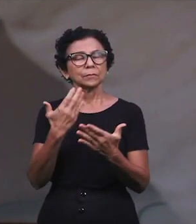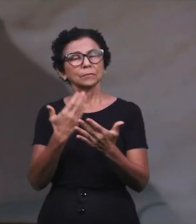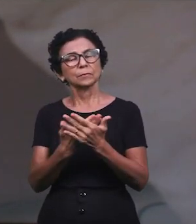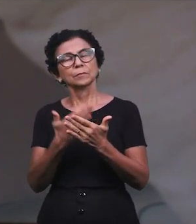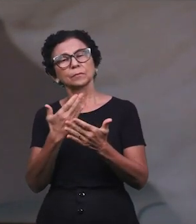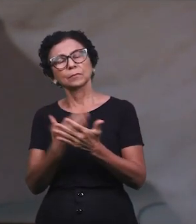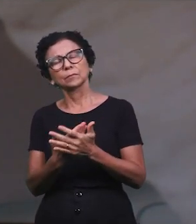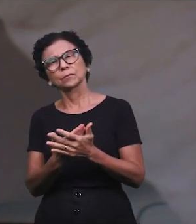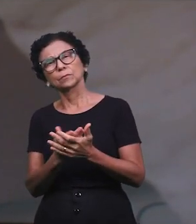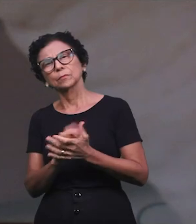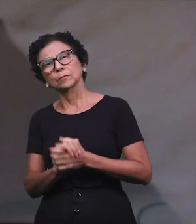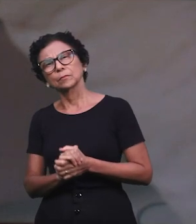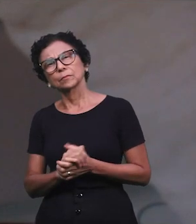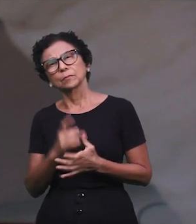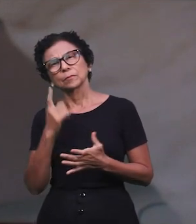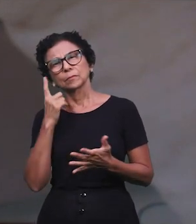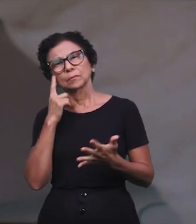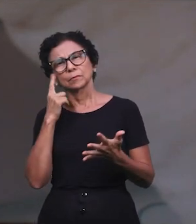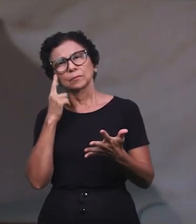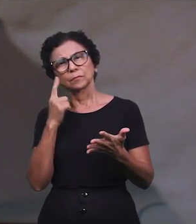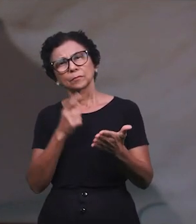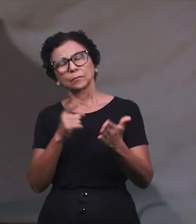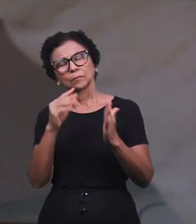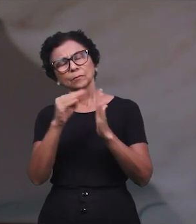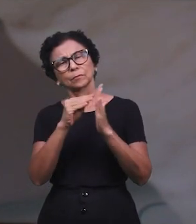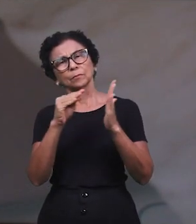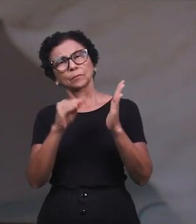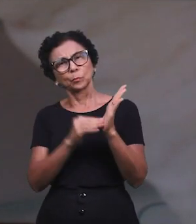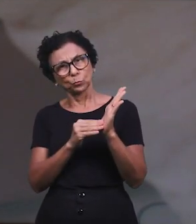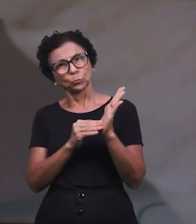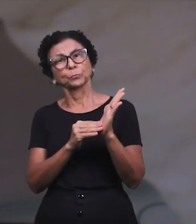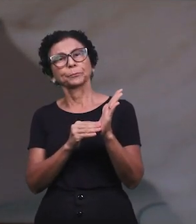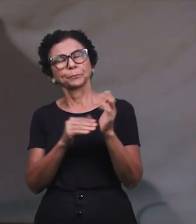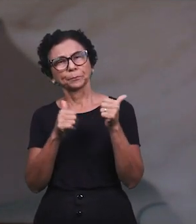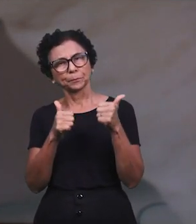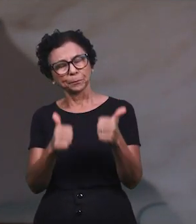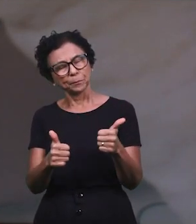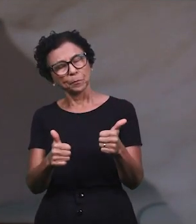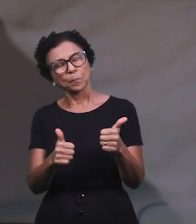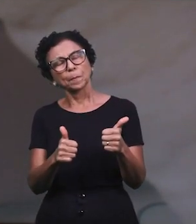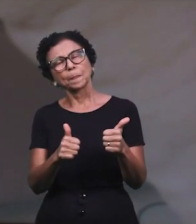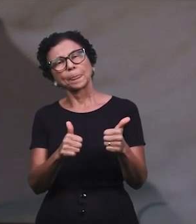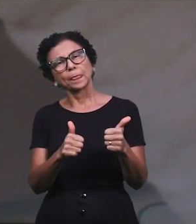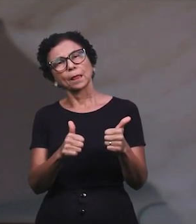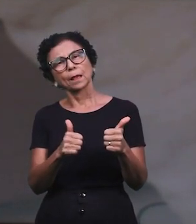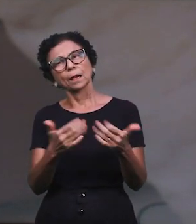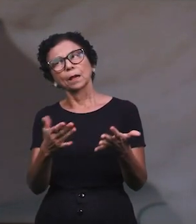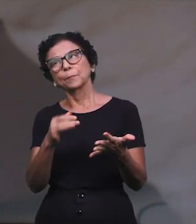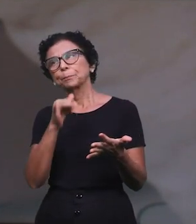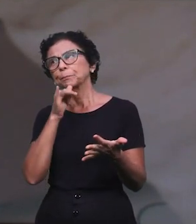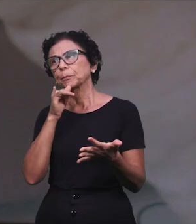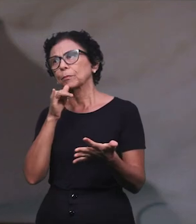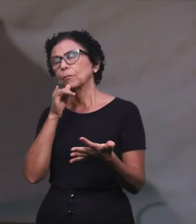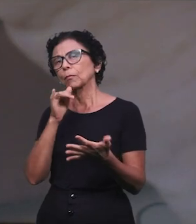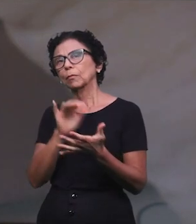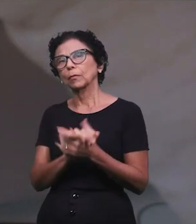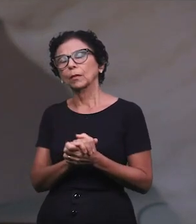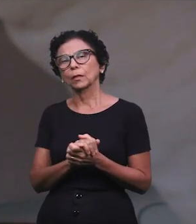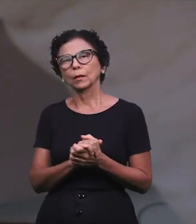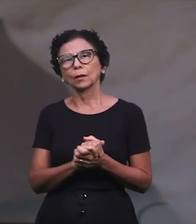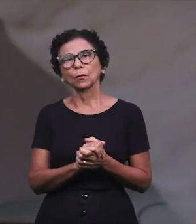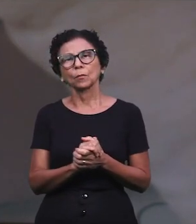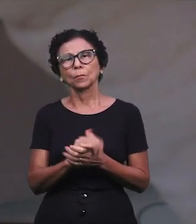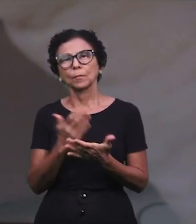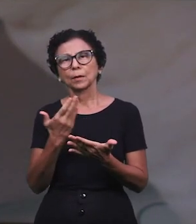Recebendo o conteúdo, tá certo? Isso faz parte, tudo bem? Então, quando você está ali assistindo